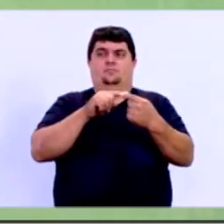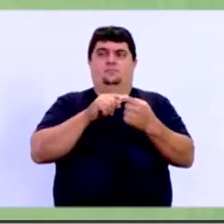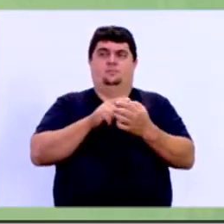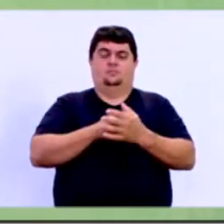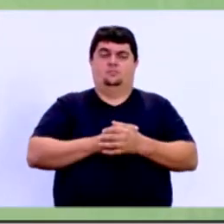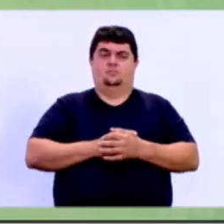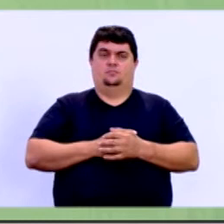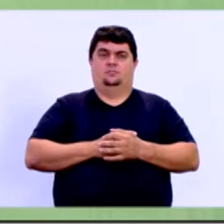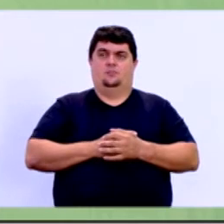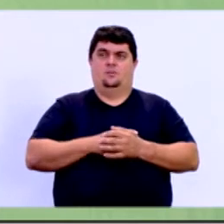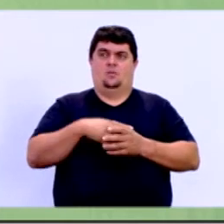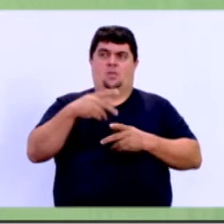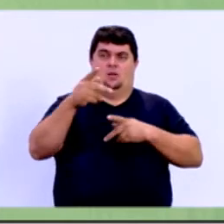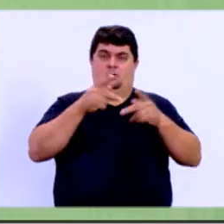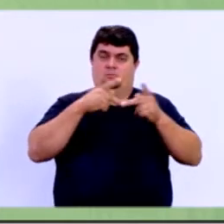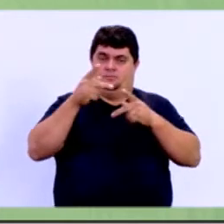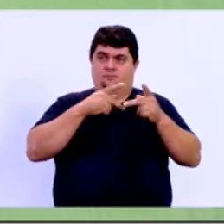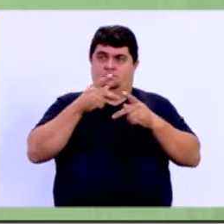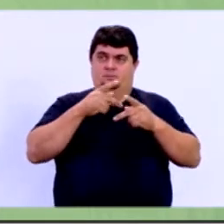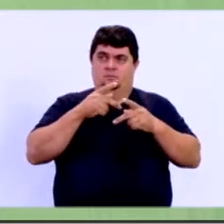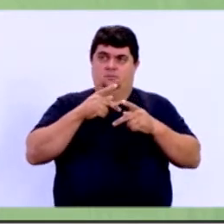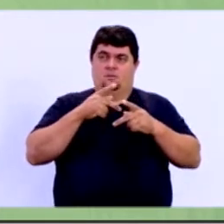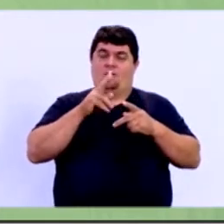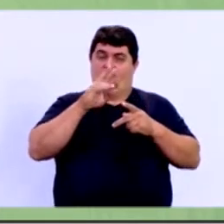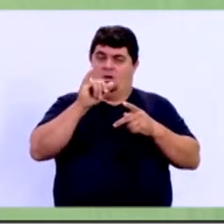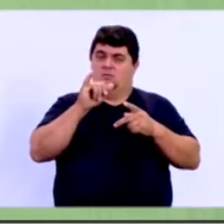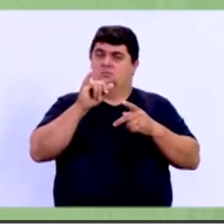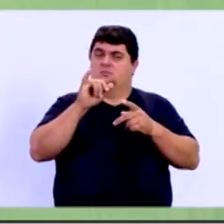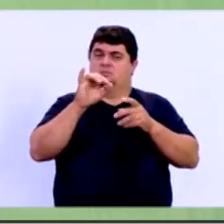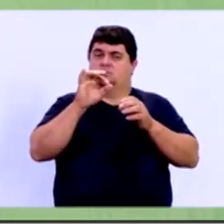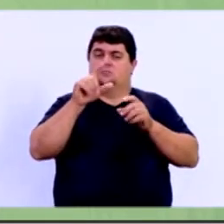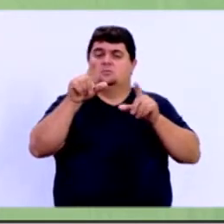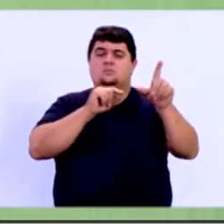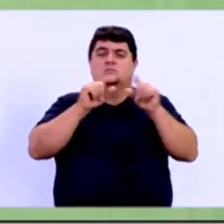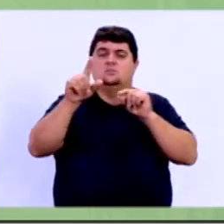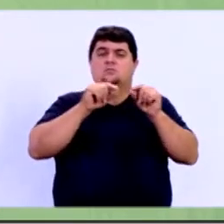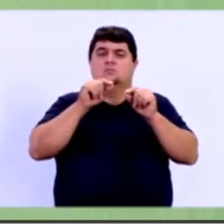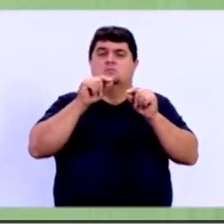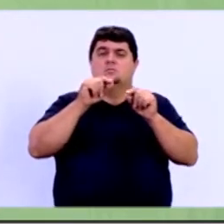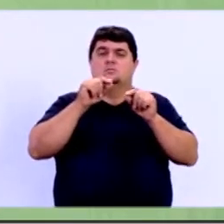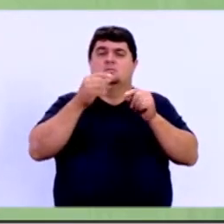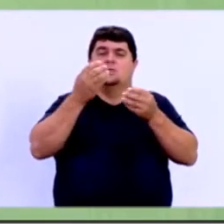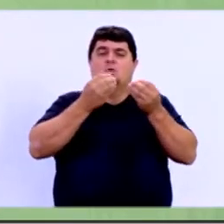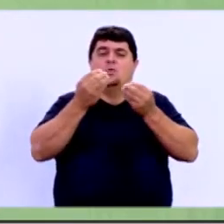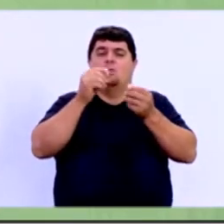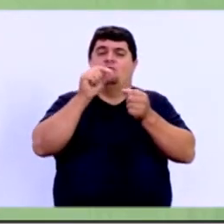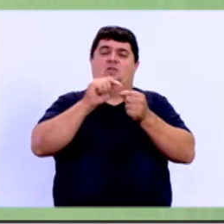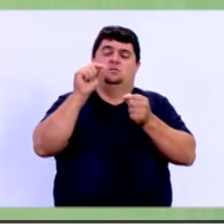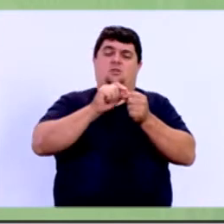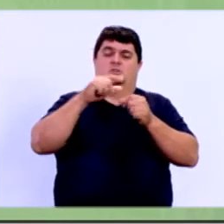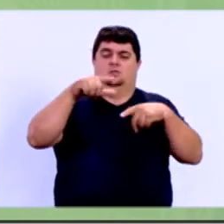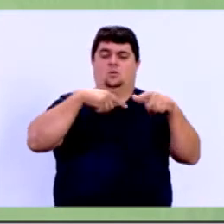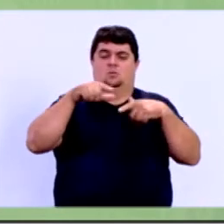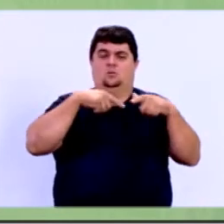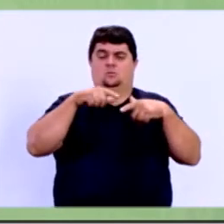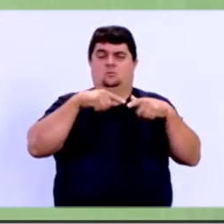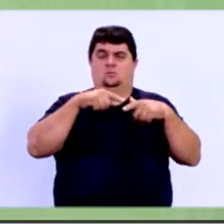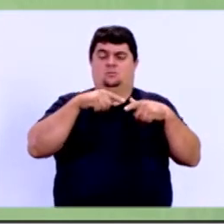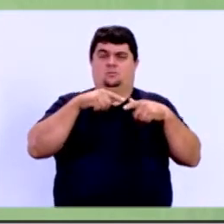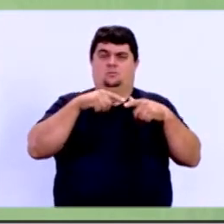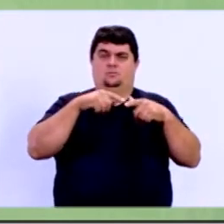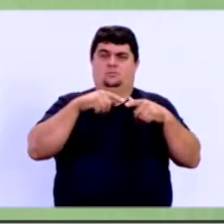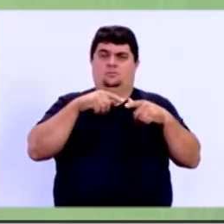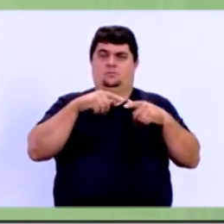Então, o planejamento estratégico ele vai definir uma ação, né?